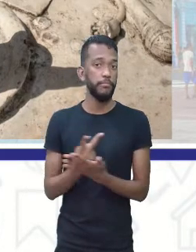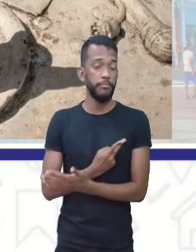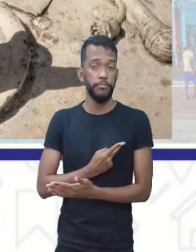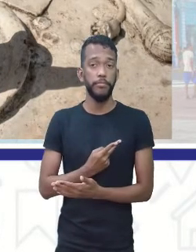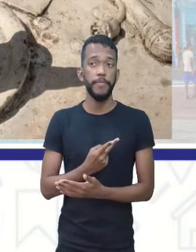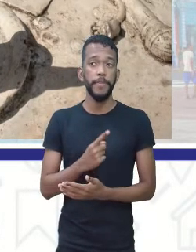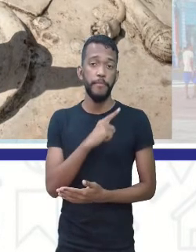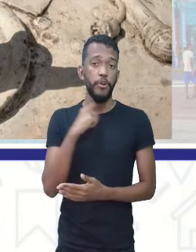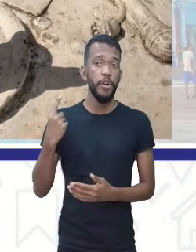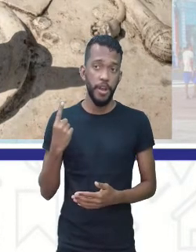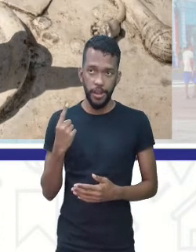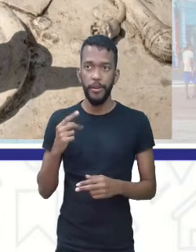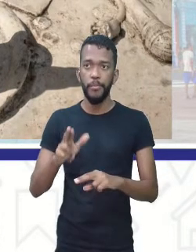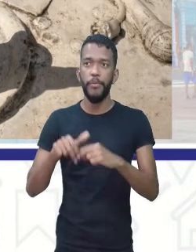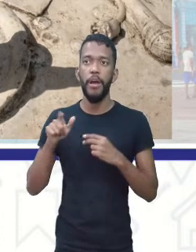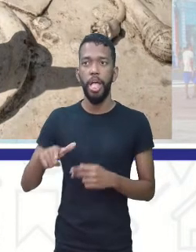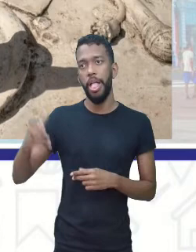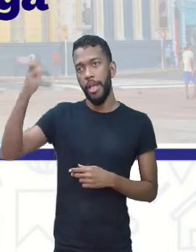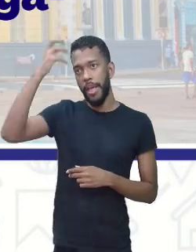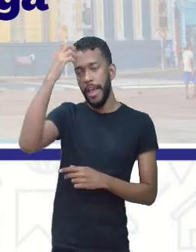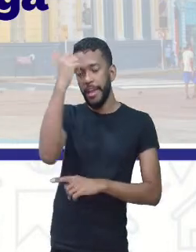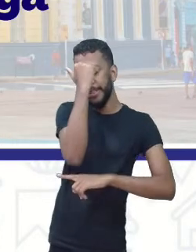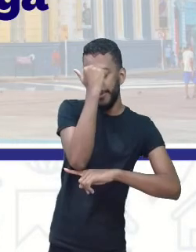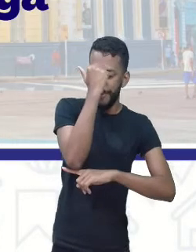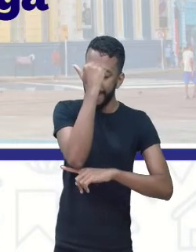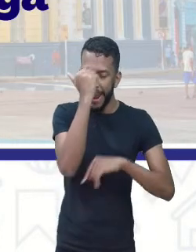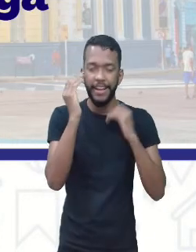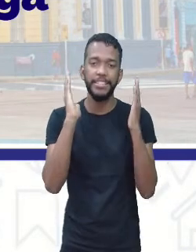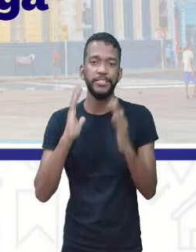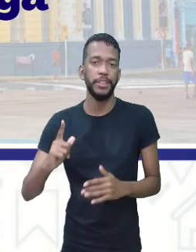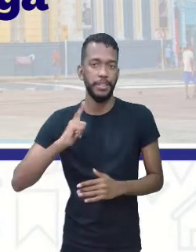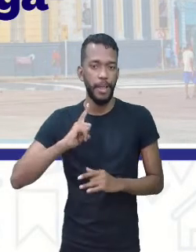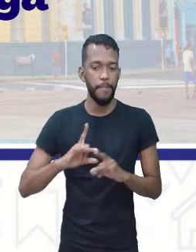conhecido, né, como Rei do Brega, que estaria